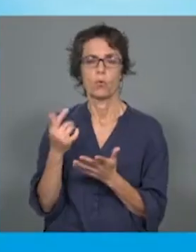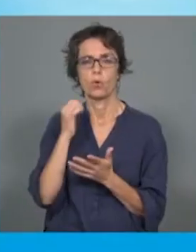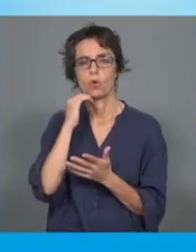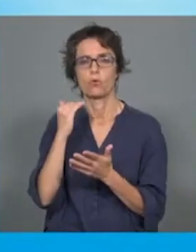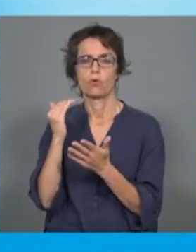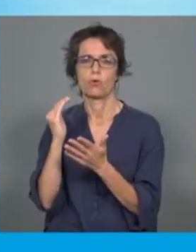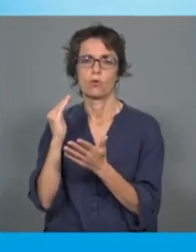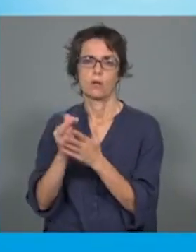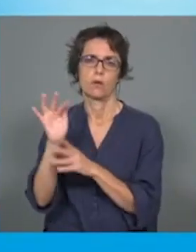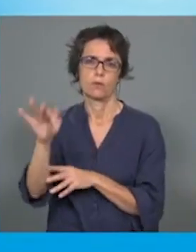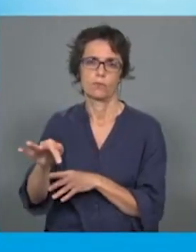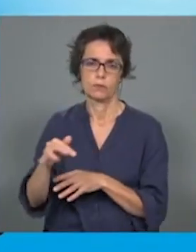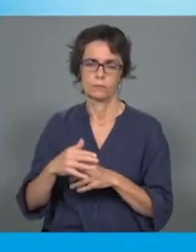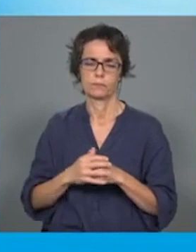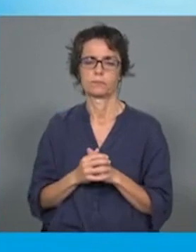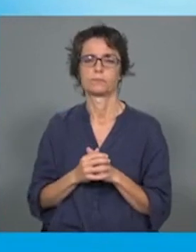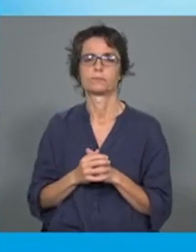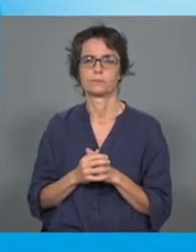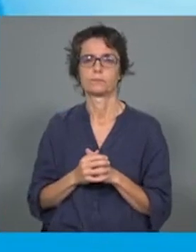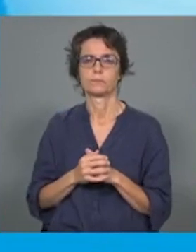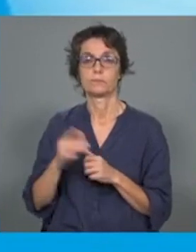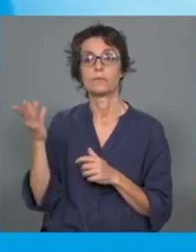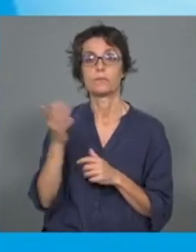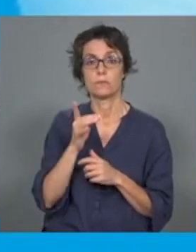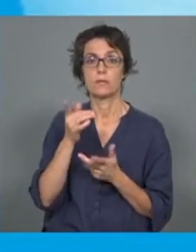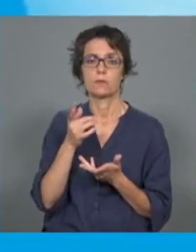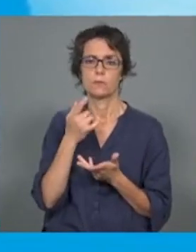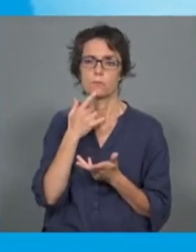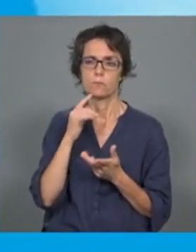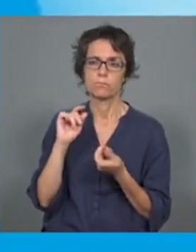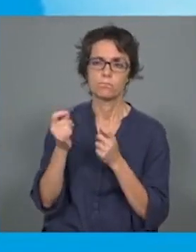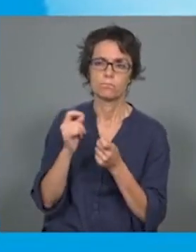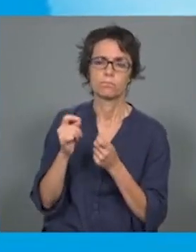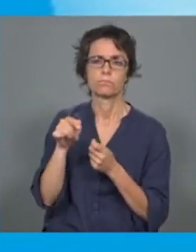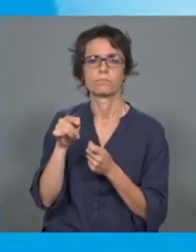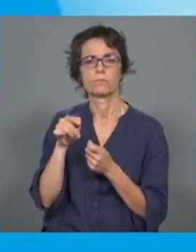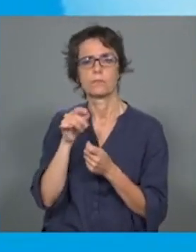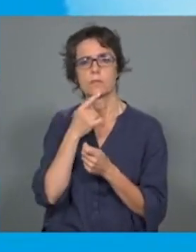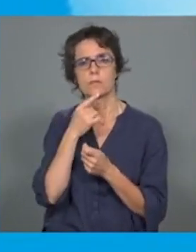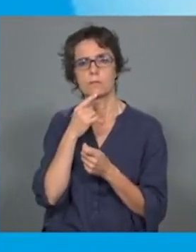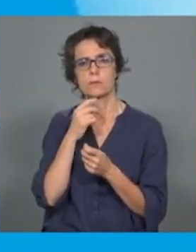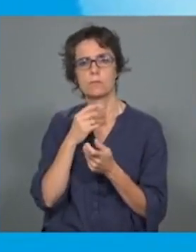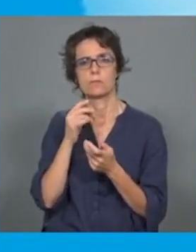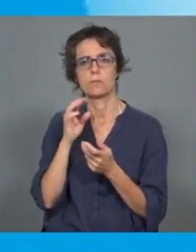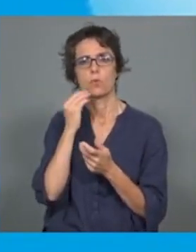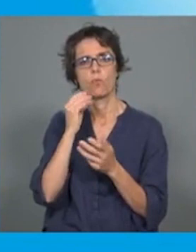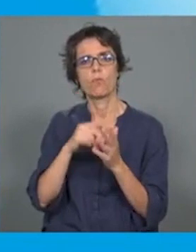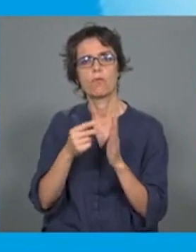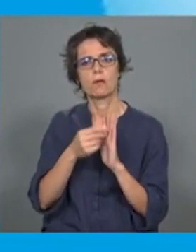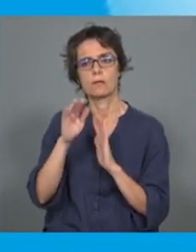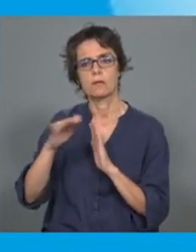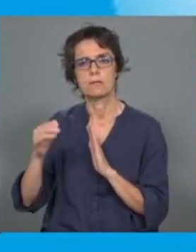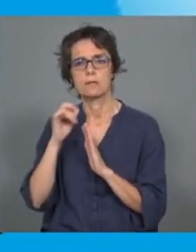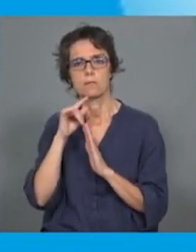que estará presente e nos ajudará a perceber até que ponto as respostas, do ponto de vista técnico e científico,